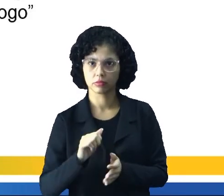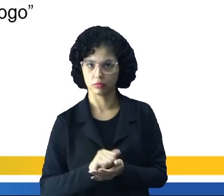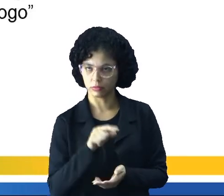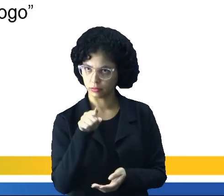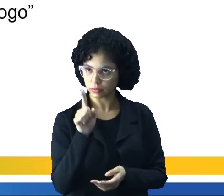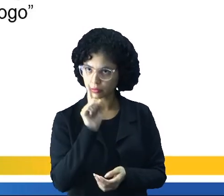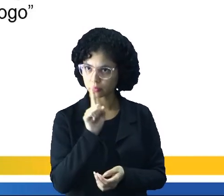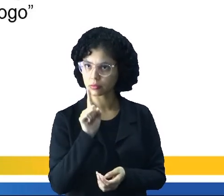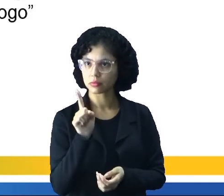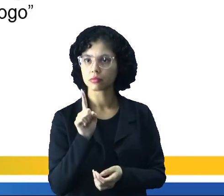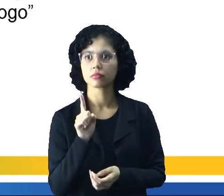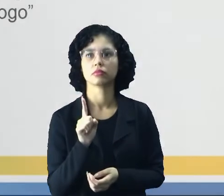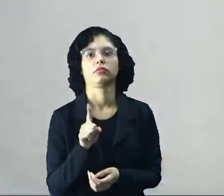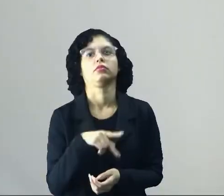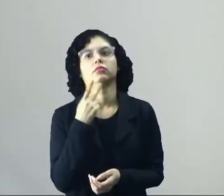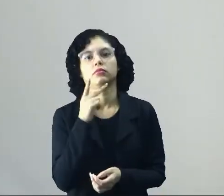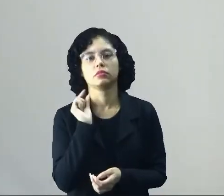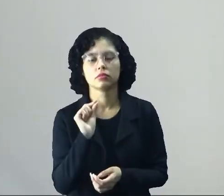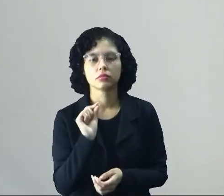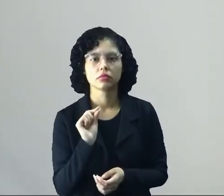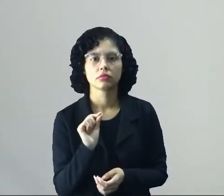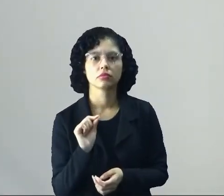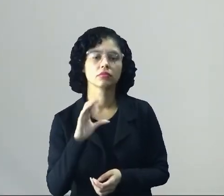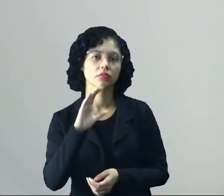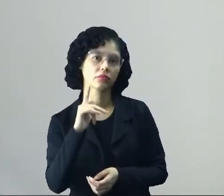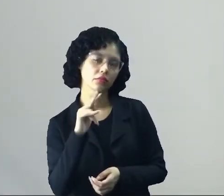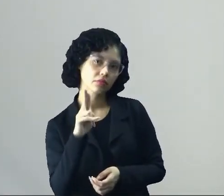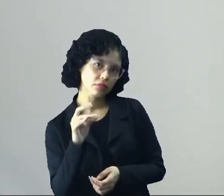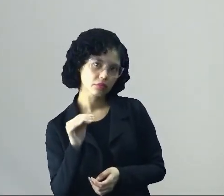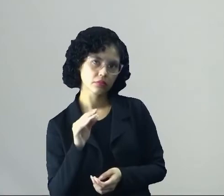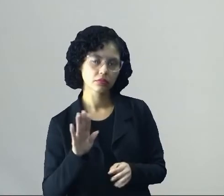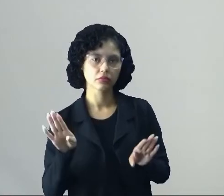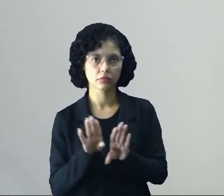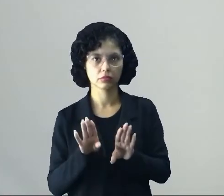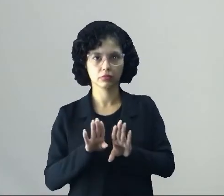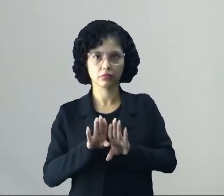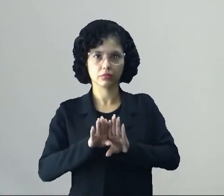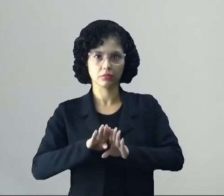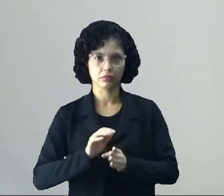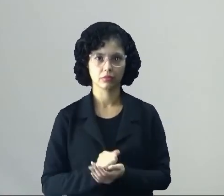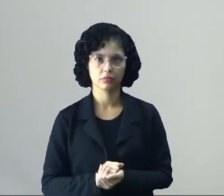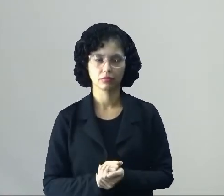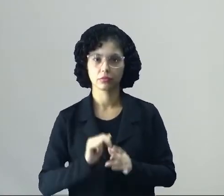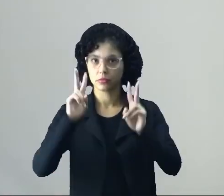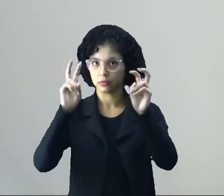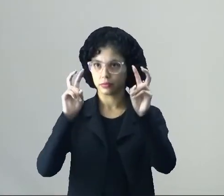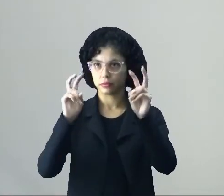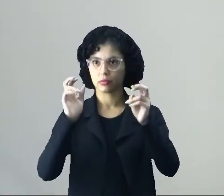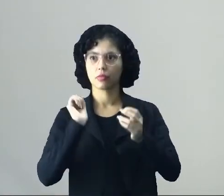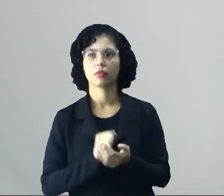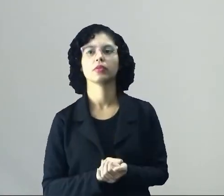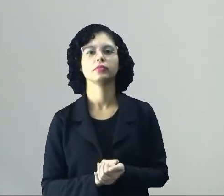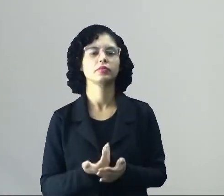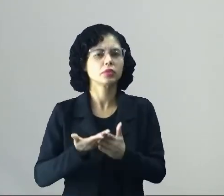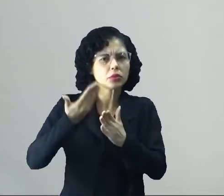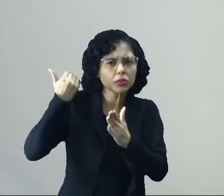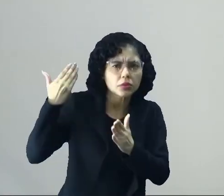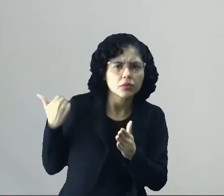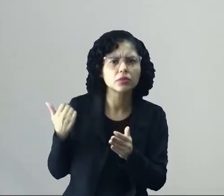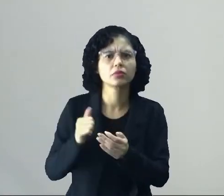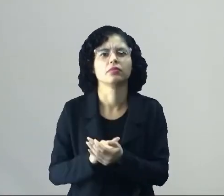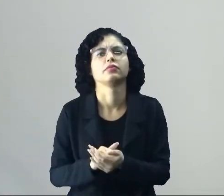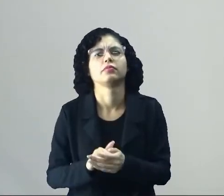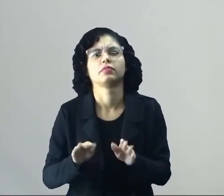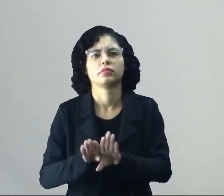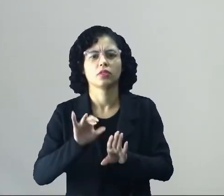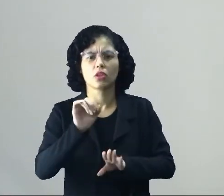aqui, tá bom? Porque ele está dizendo que nessa competência não se avalia termos antigos,